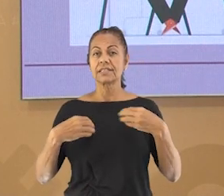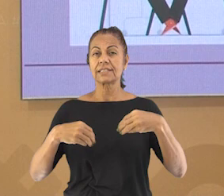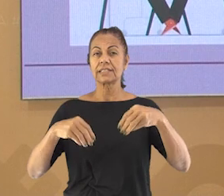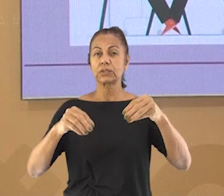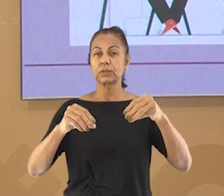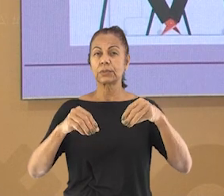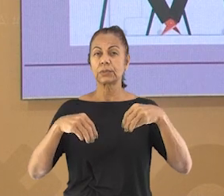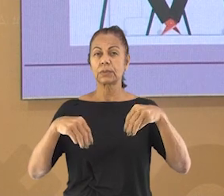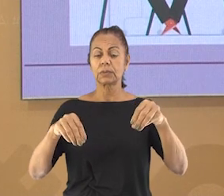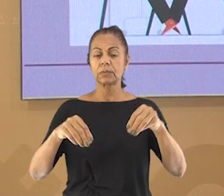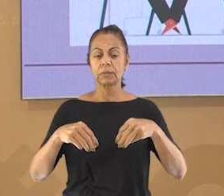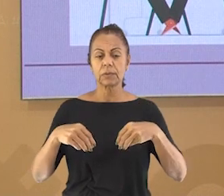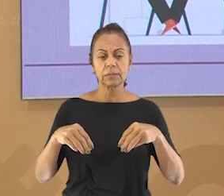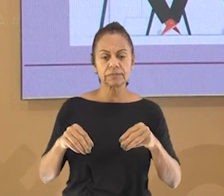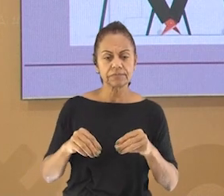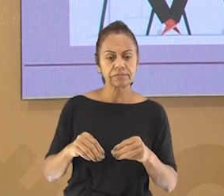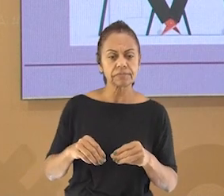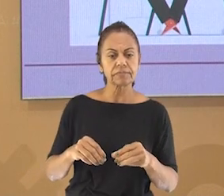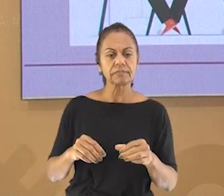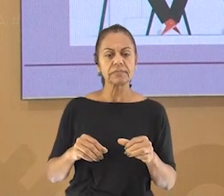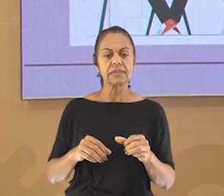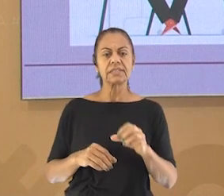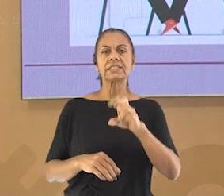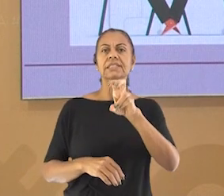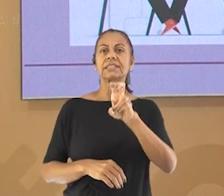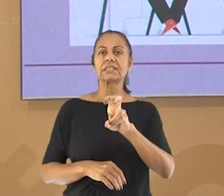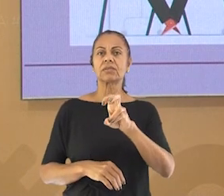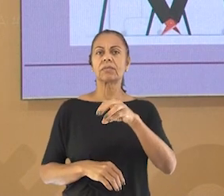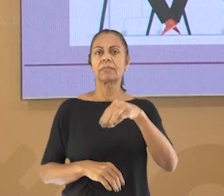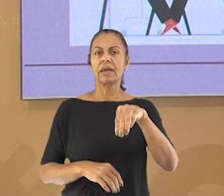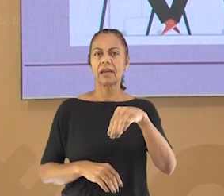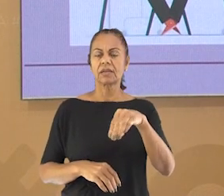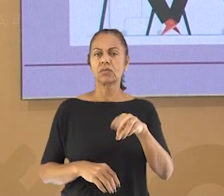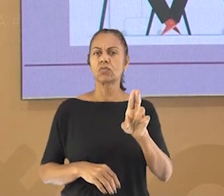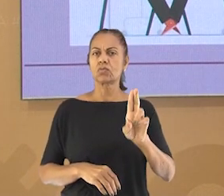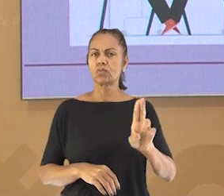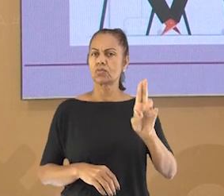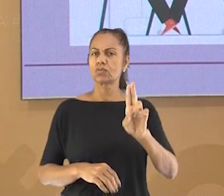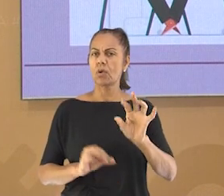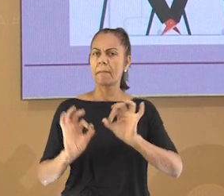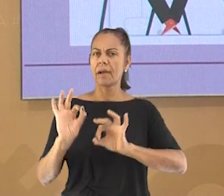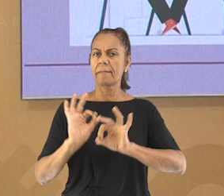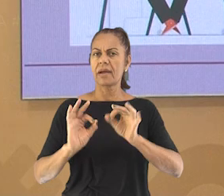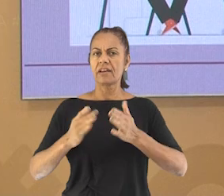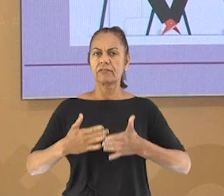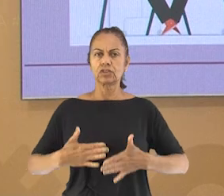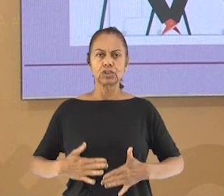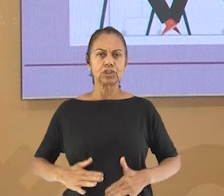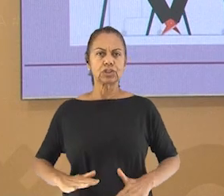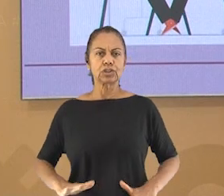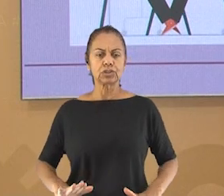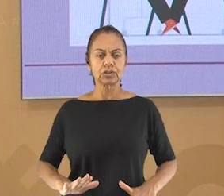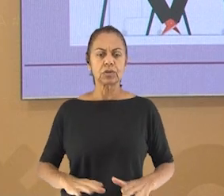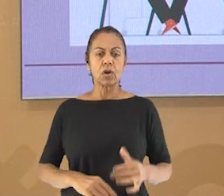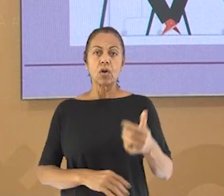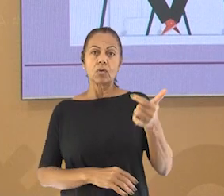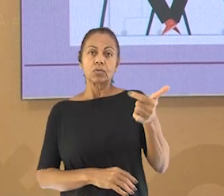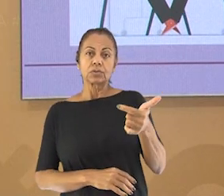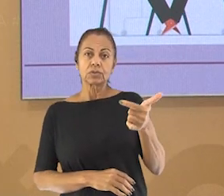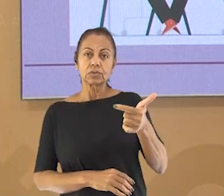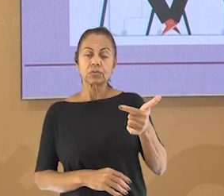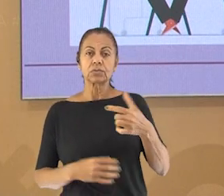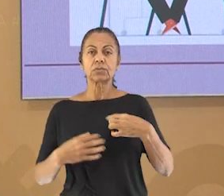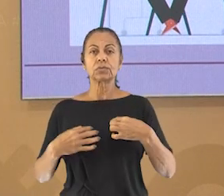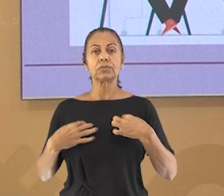comprou 25 metros de viscose para fazer vestidos. Para fazer o primeiro vestido, ela utilizou